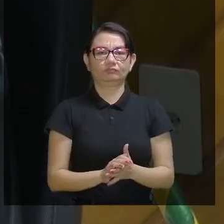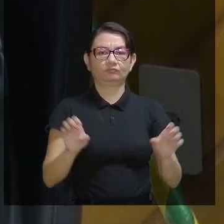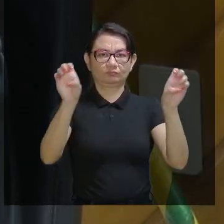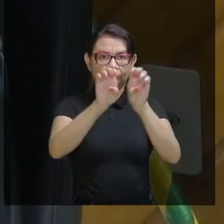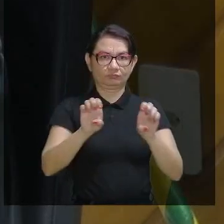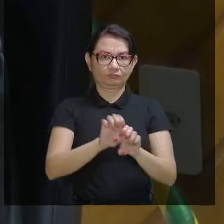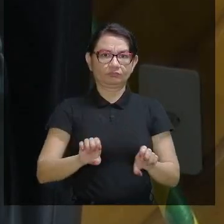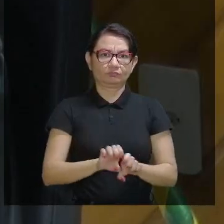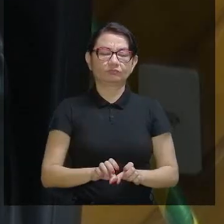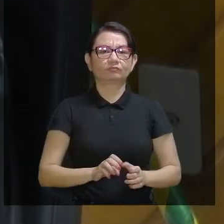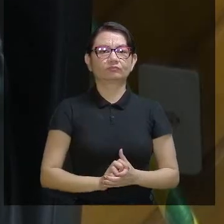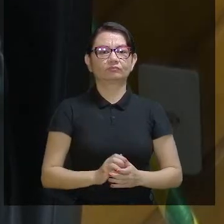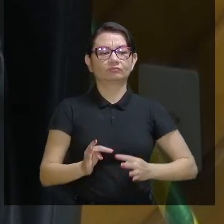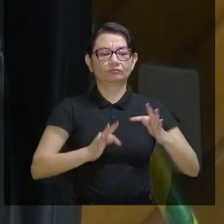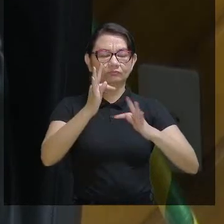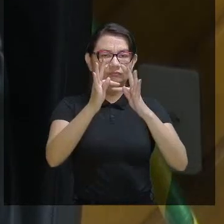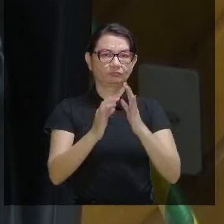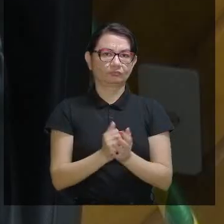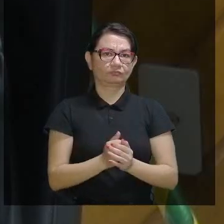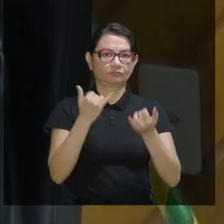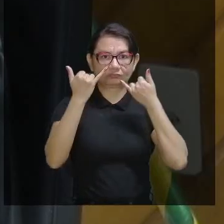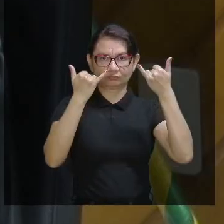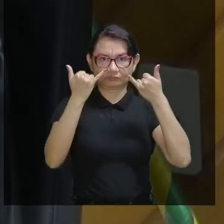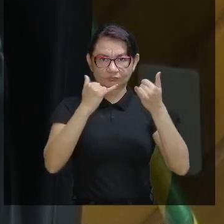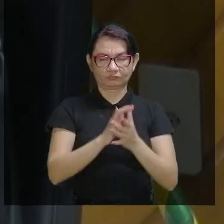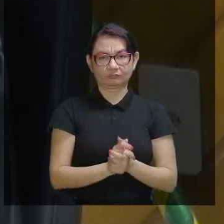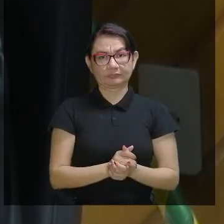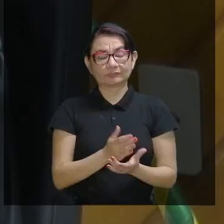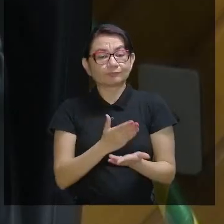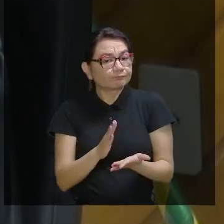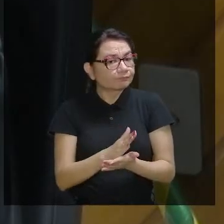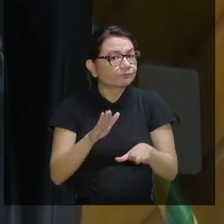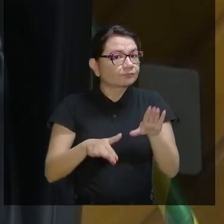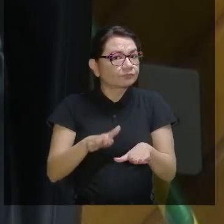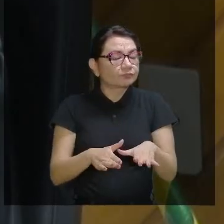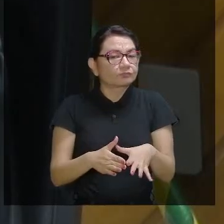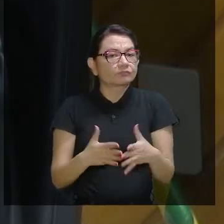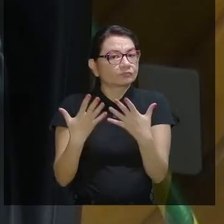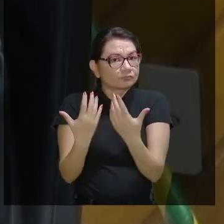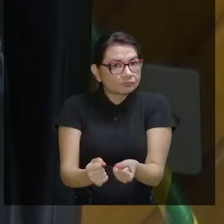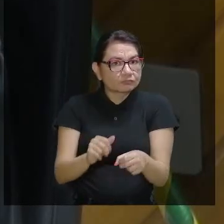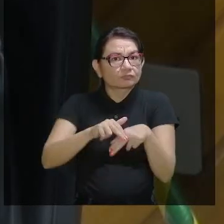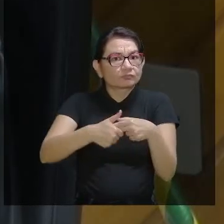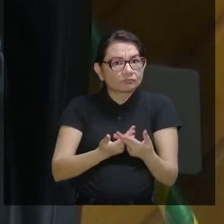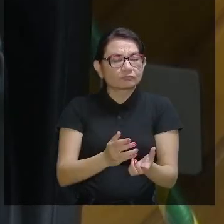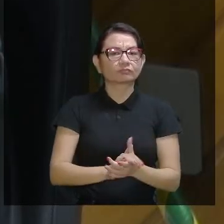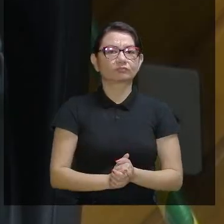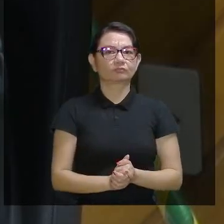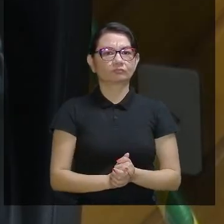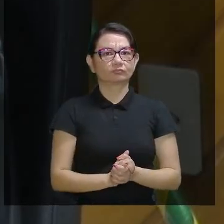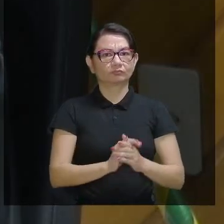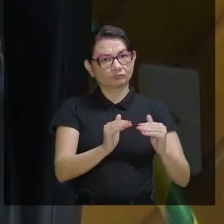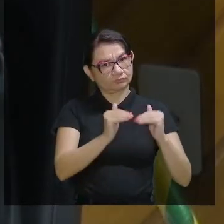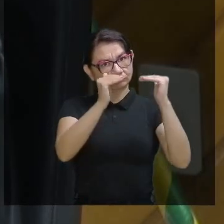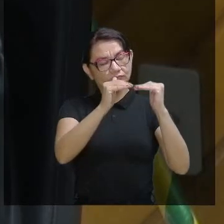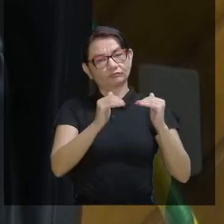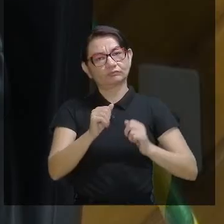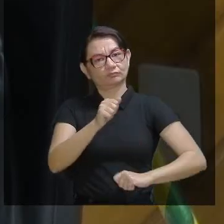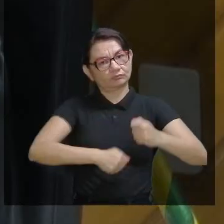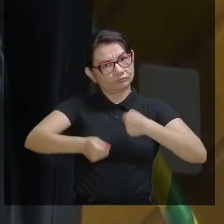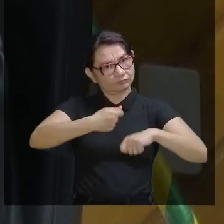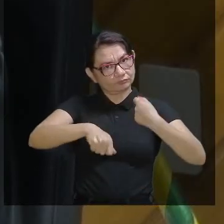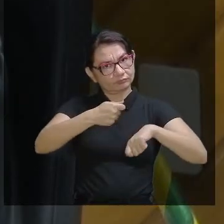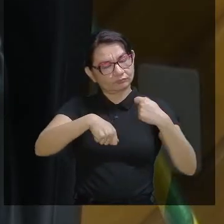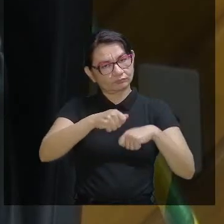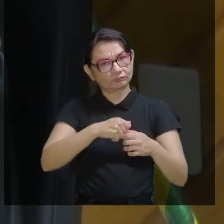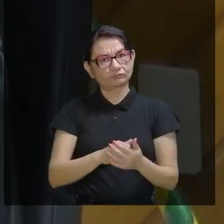formal de tecnologia da informação, ressalvadas hipóteses expressamente autorizadas pela alta administração.